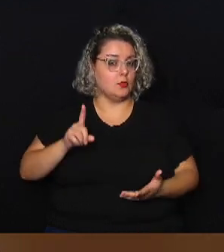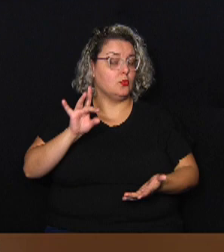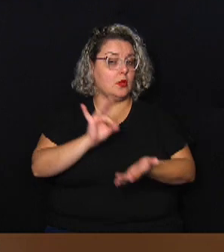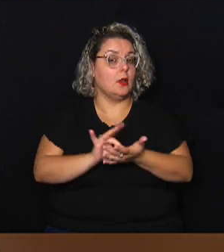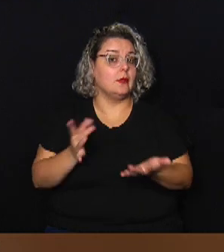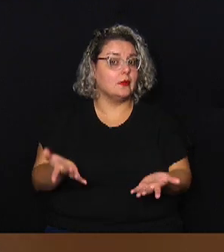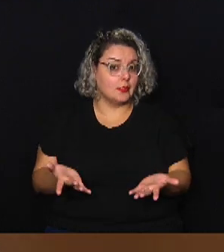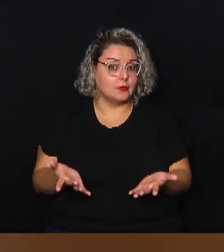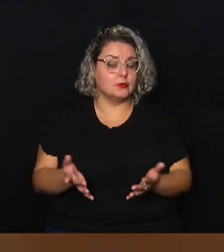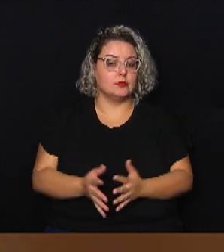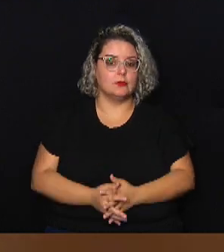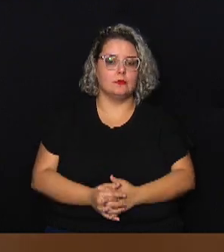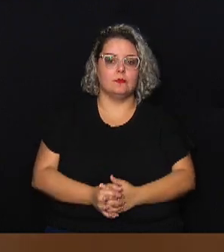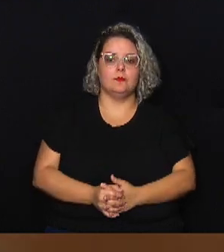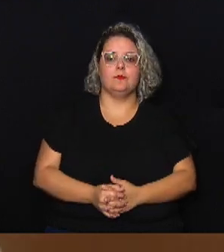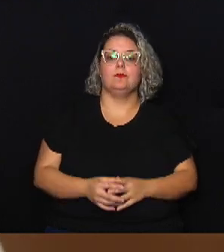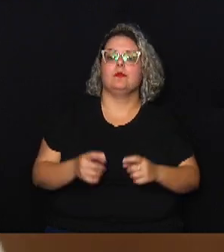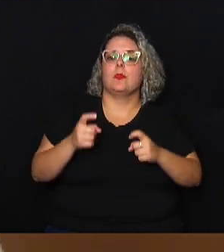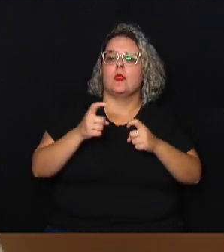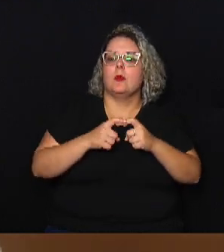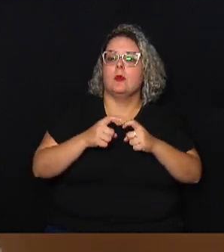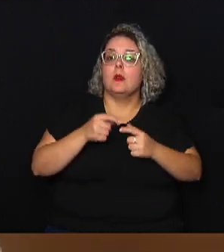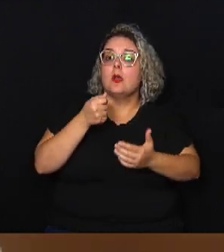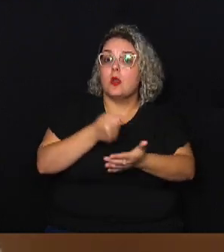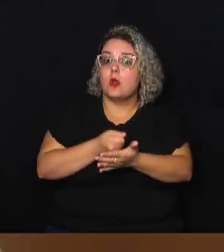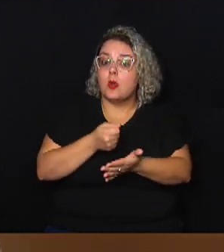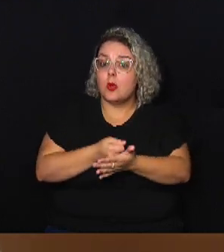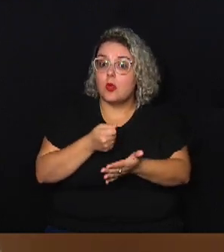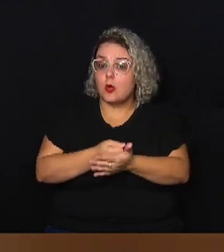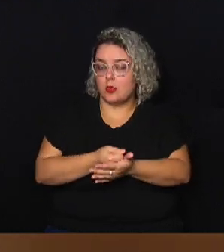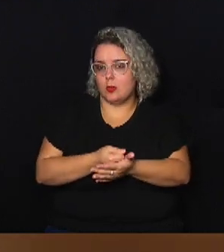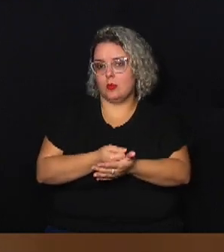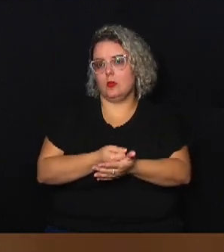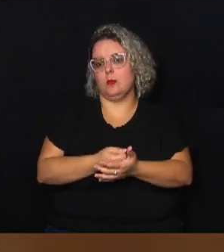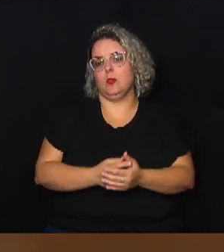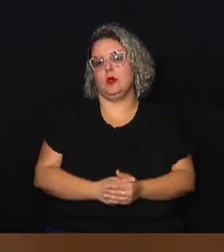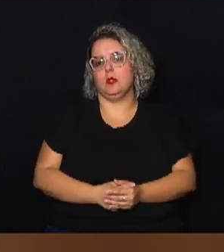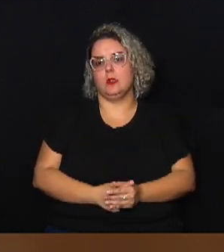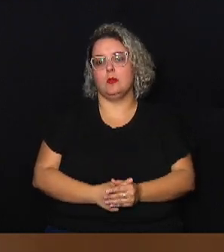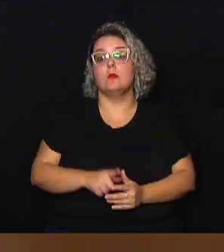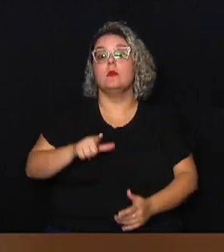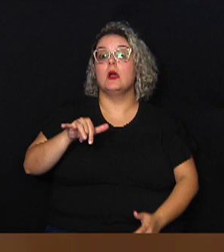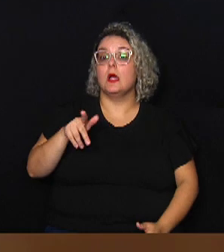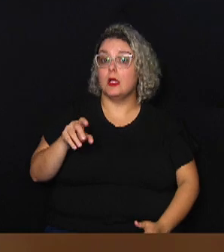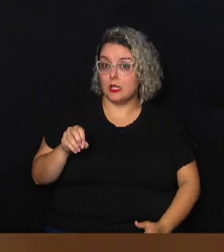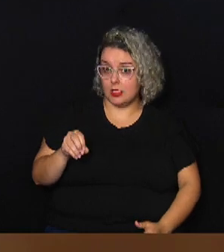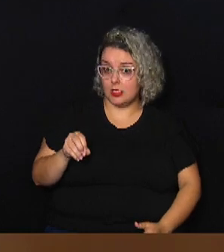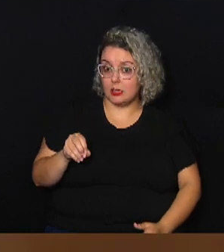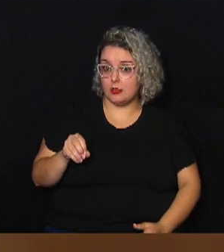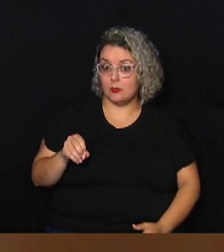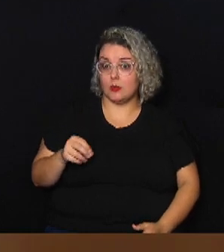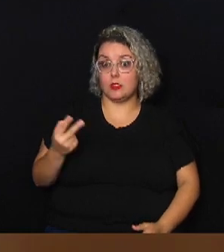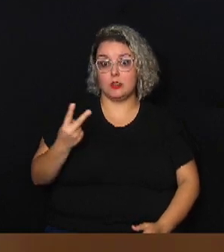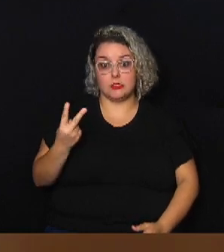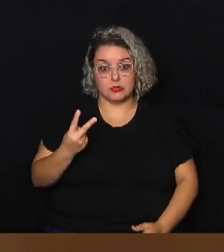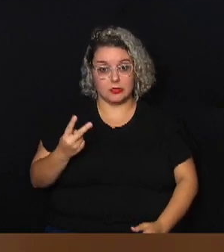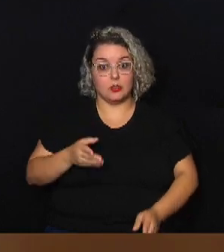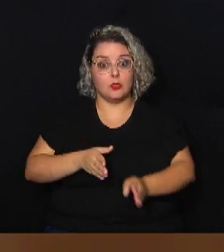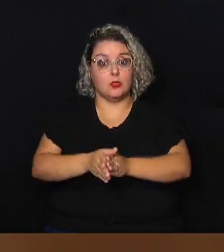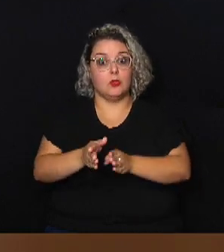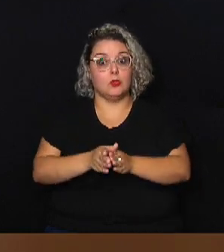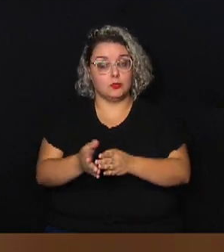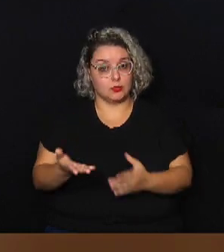Então, médico é obrigatório ser para fazer uma lipoaspiração e, segundo o conselho, tem que ser pelo